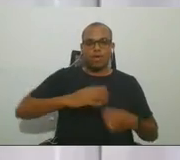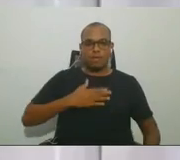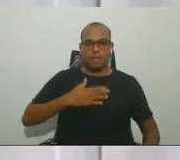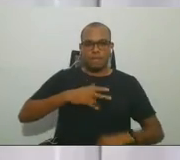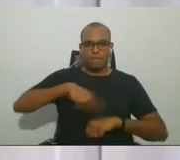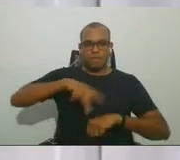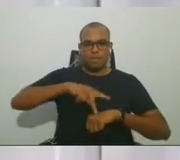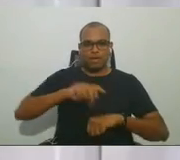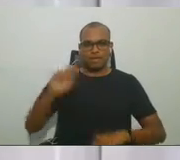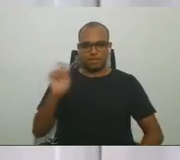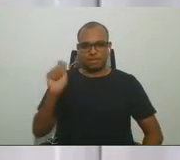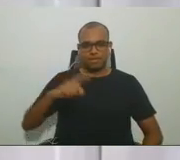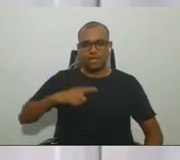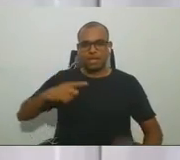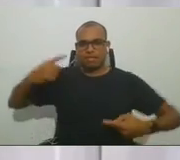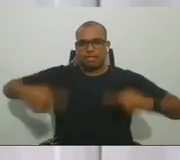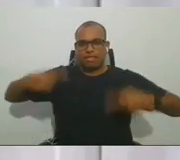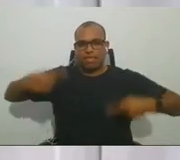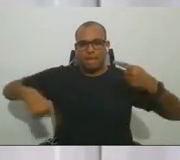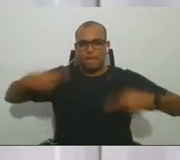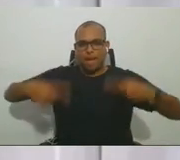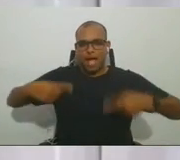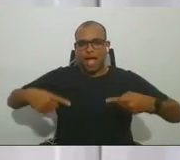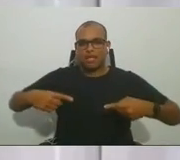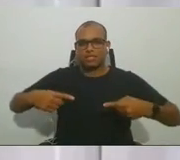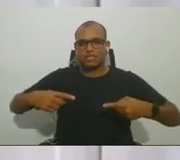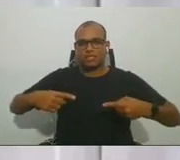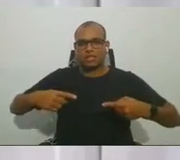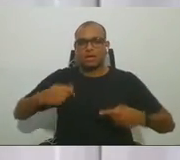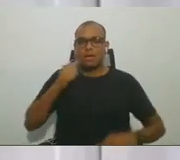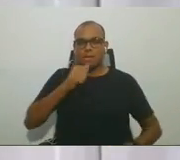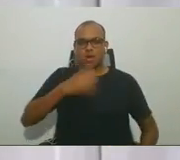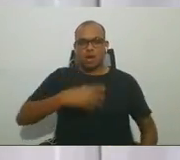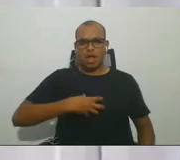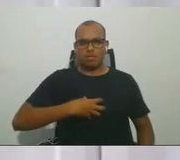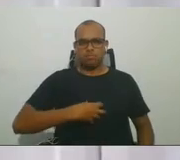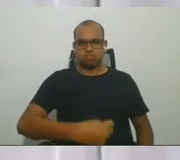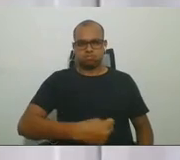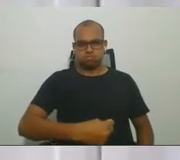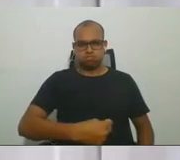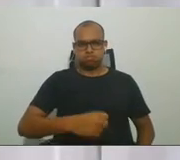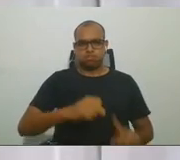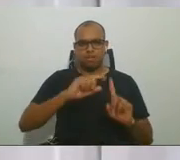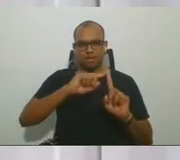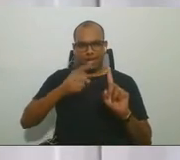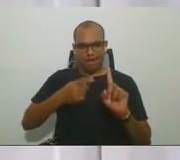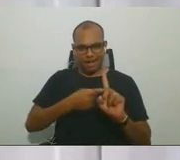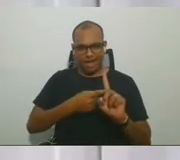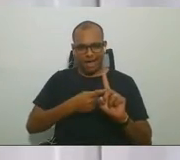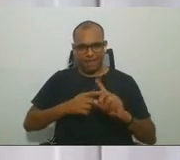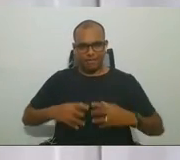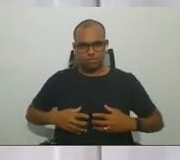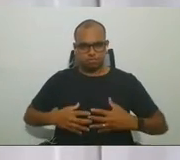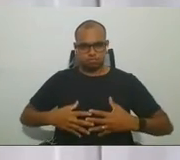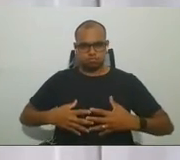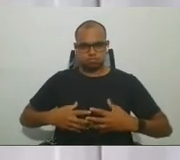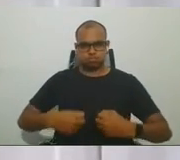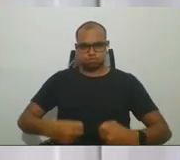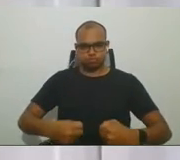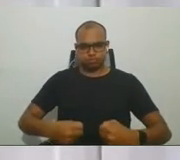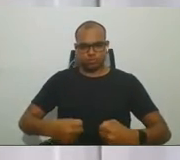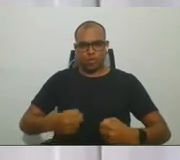debates parlamentares sobre aborto em 2018, durante o governo neoliberal de